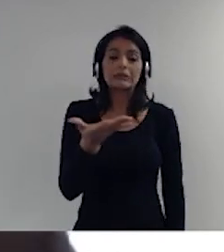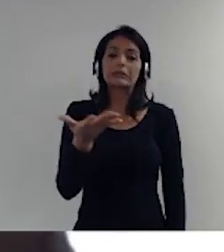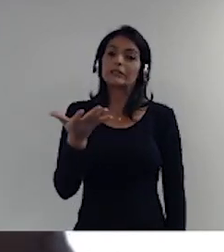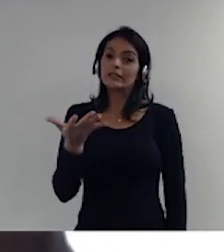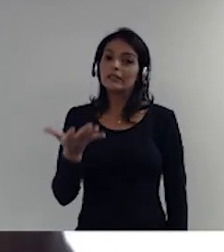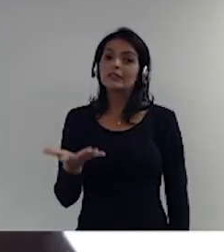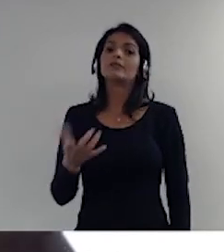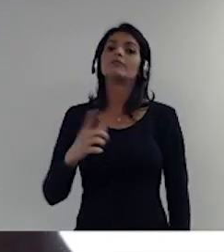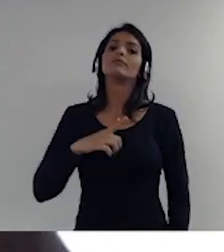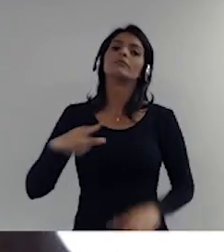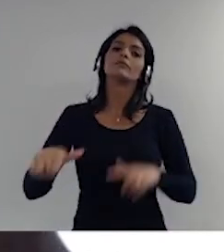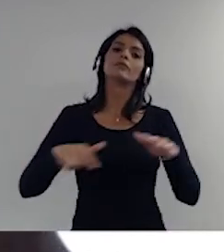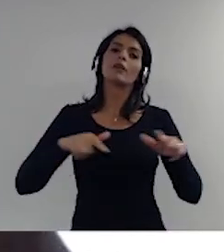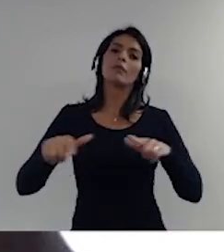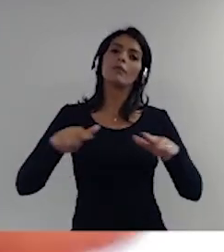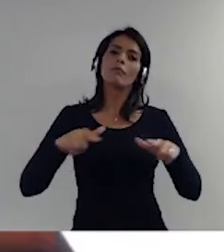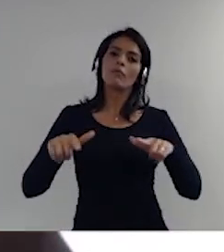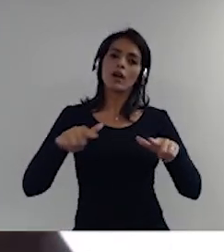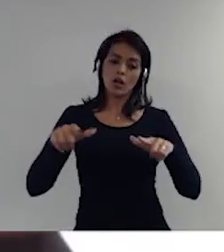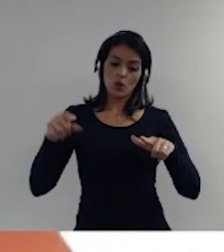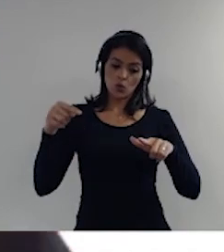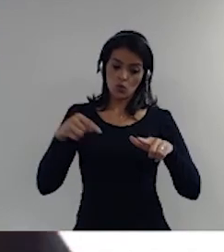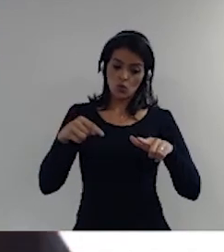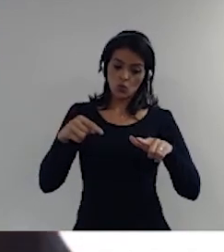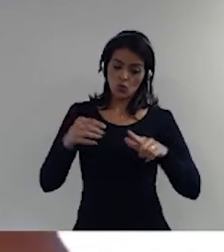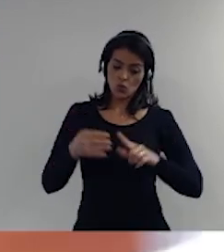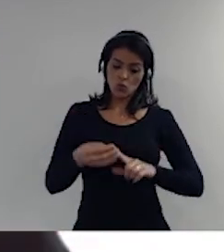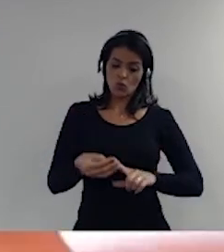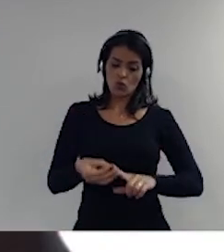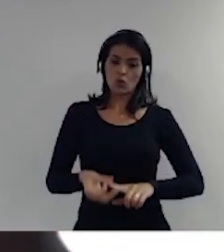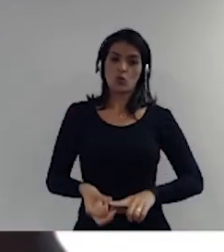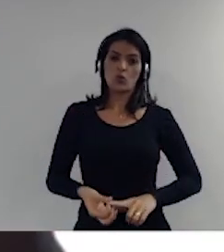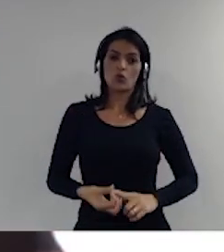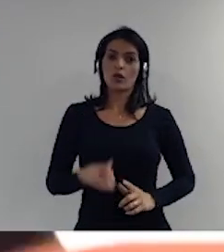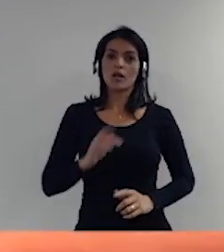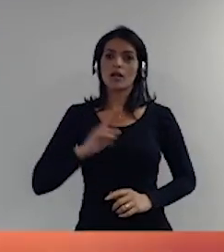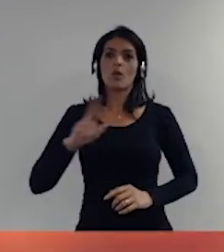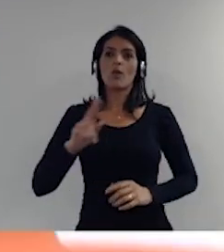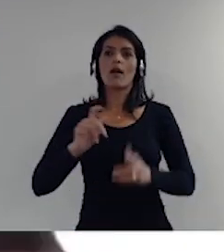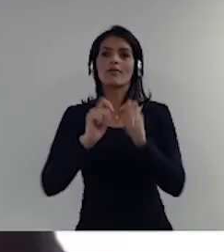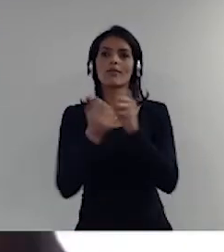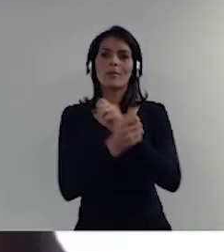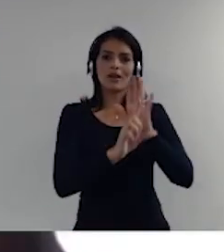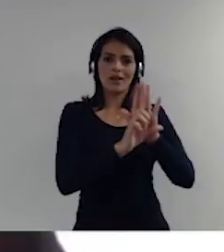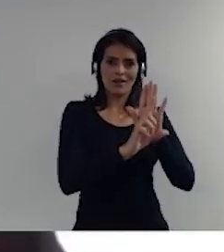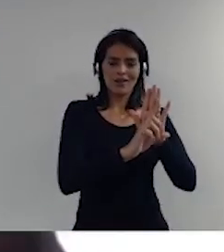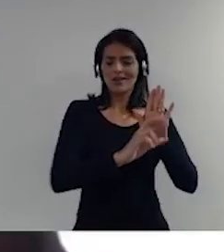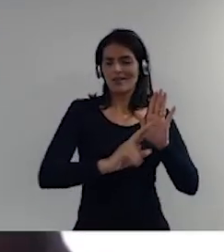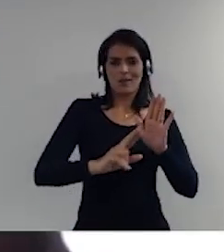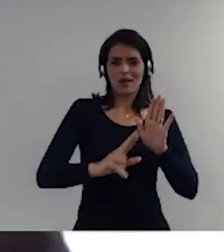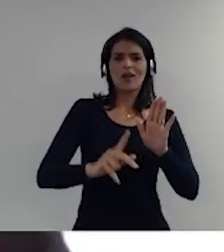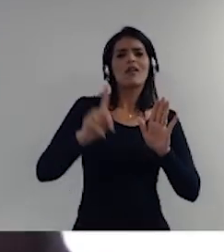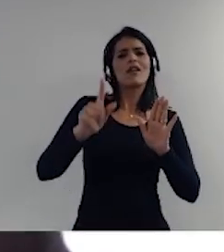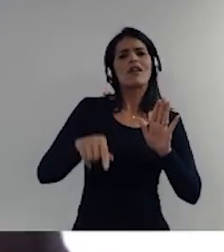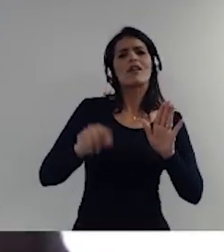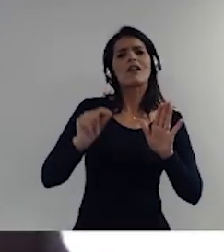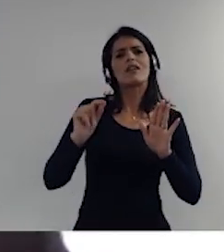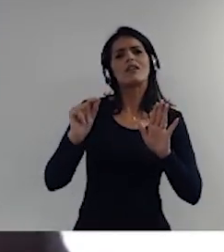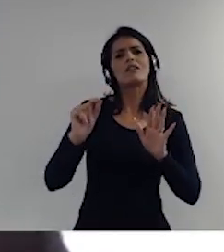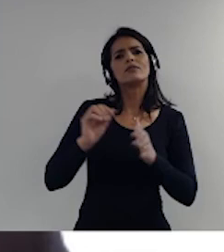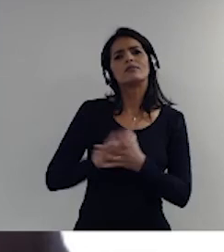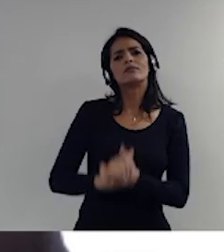Existe um trabalho que não é propriamente de produção normativa, de adaptação normativa, mas muito mais de